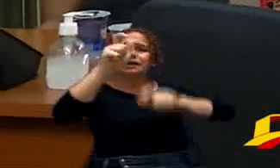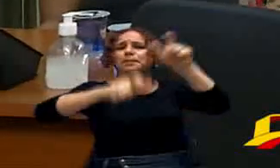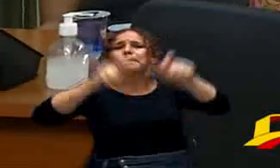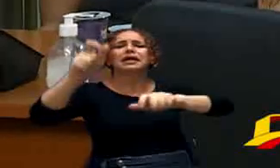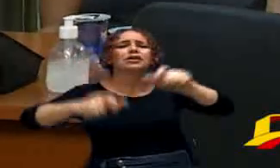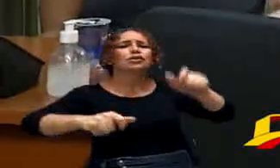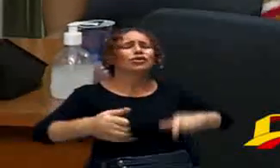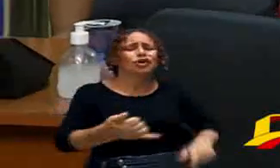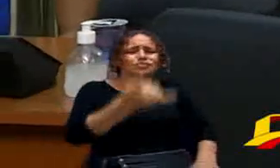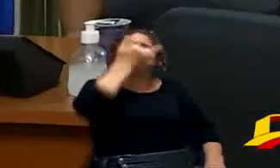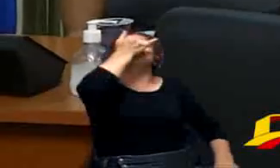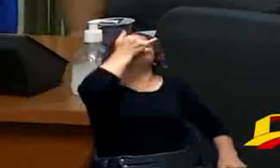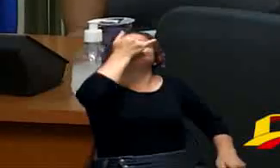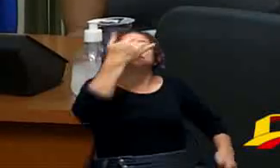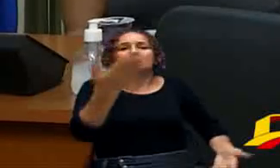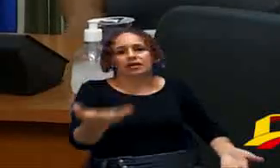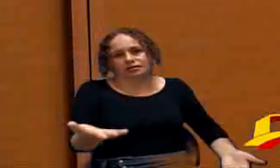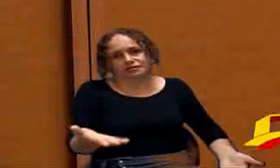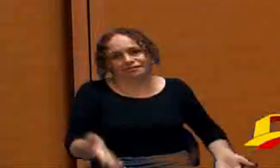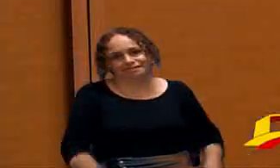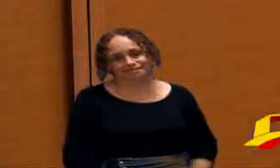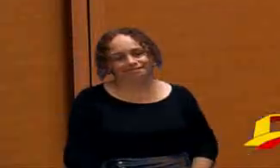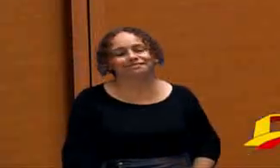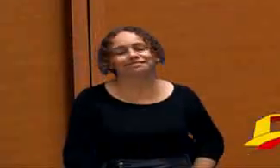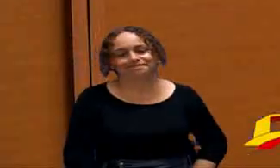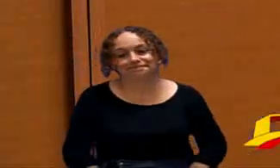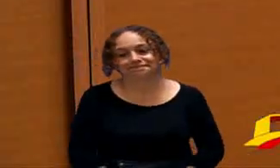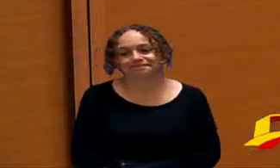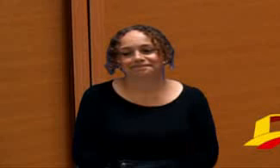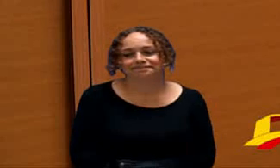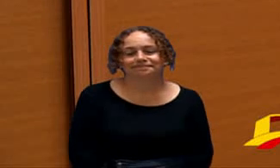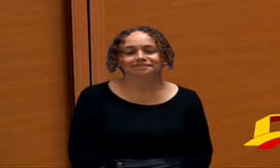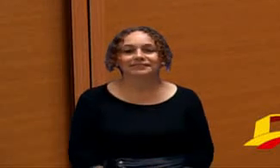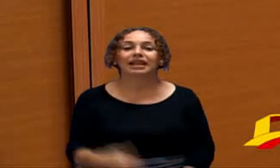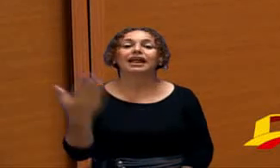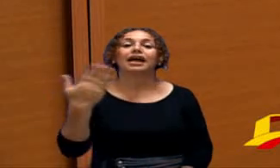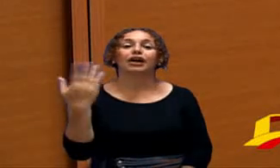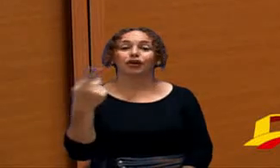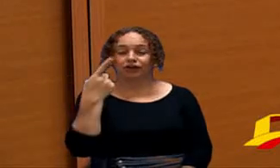vaidades. É, obrigado, dona Elete. Agora vamos ouvir aqui